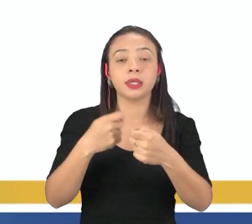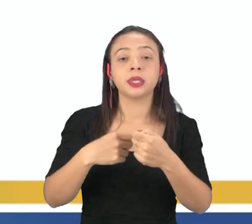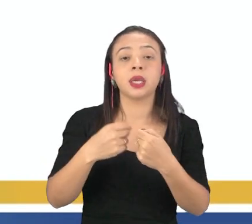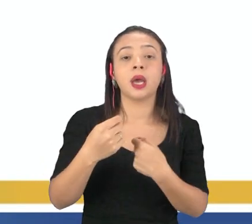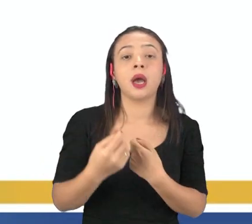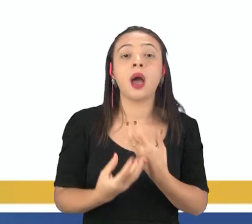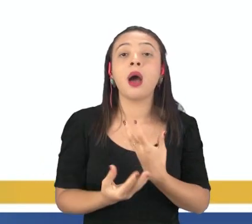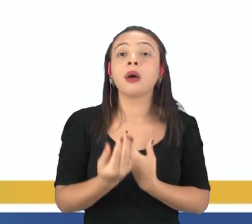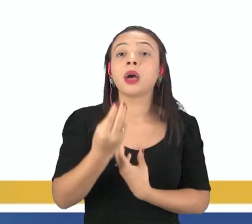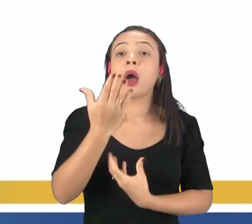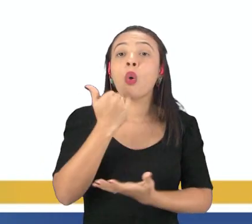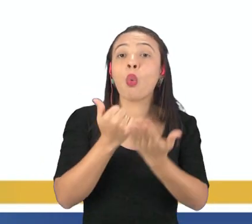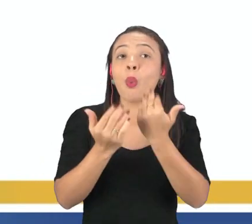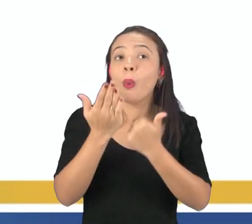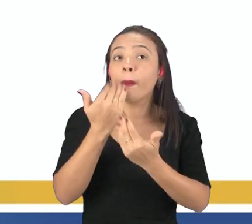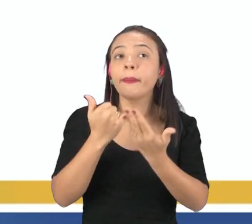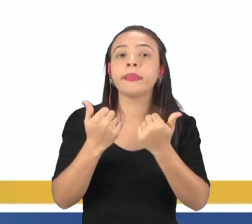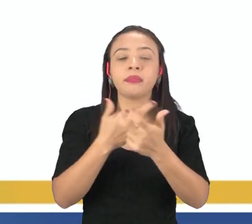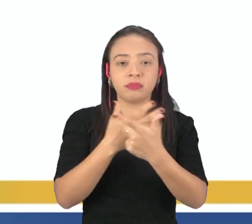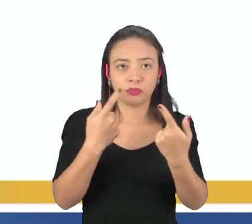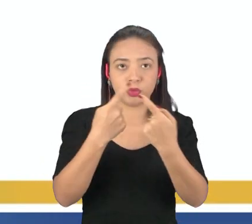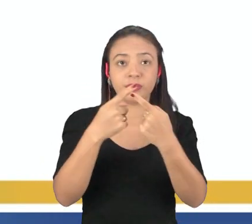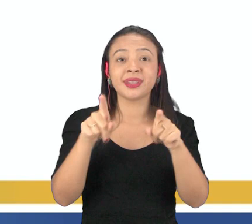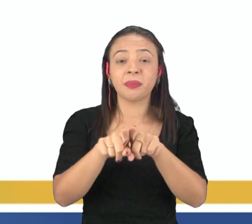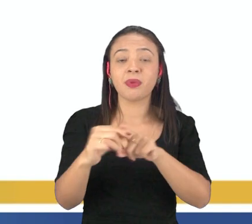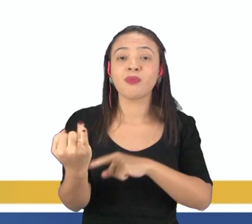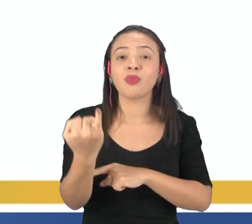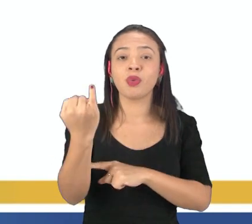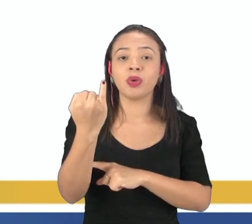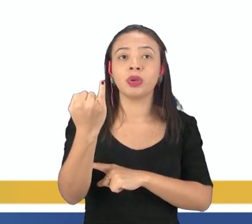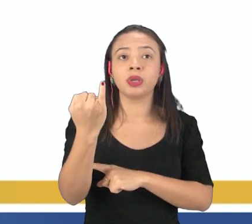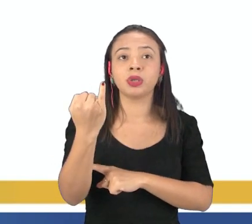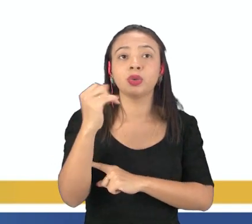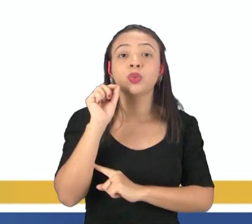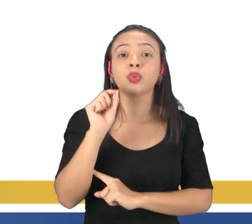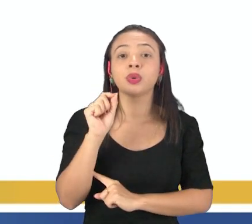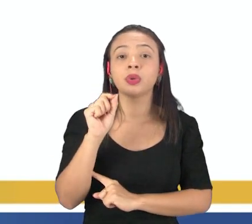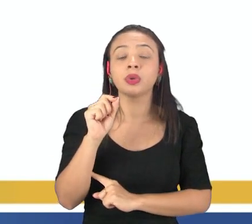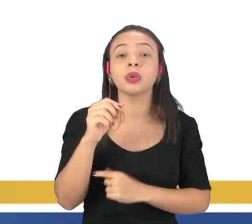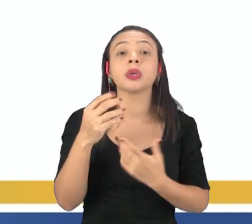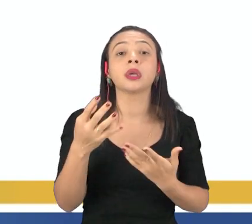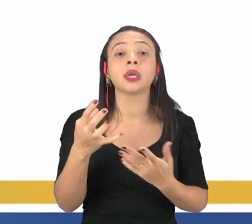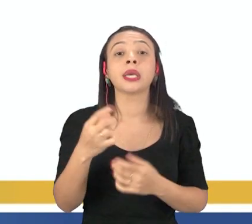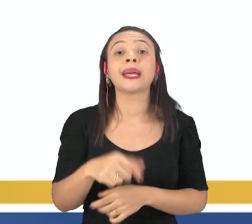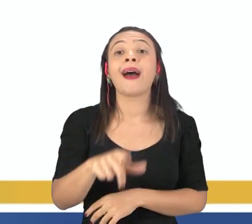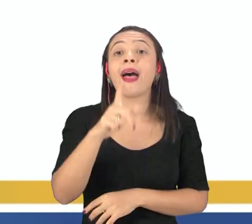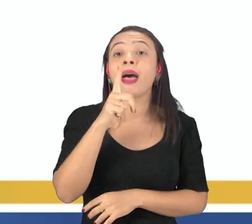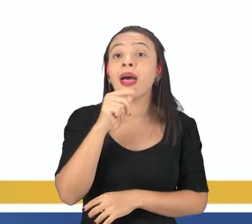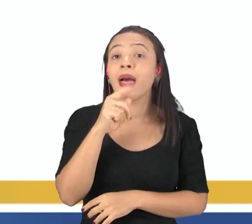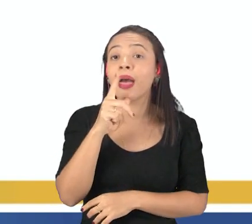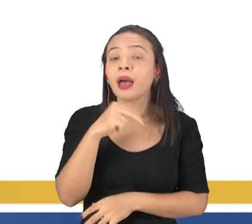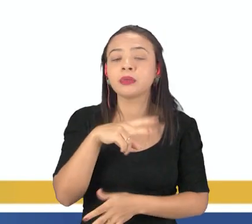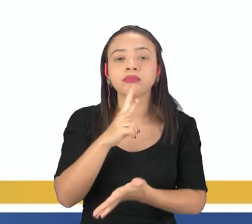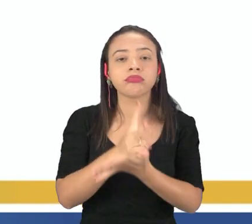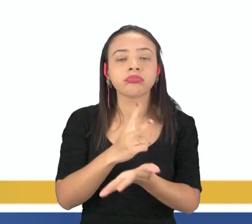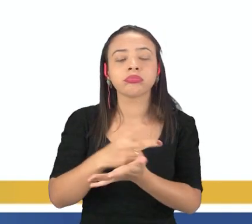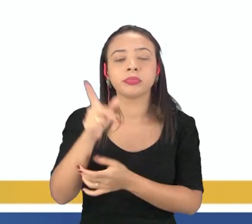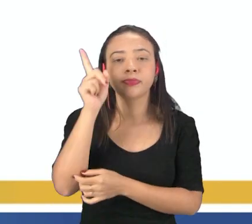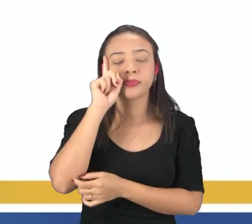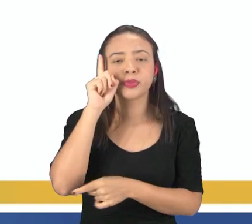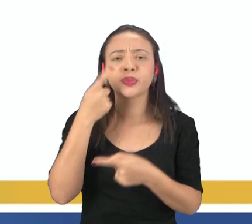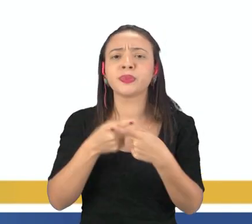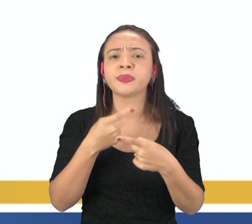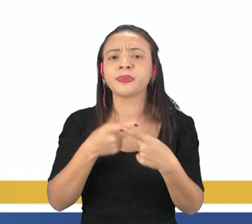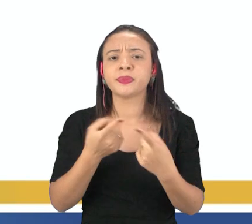de nutrientes, tanto de macro quanto de micronutrientes, é importante também que, associada a tudo isso, aconteça a ingestão de